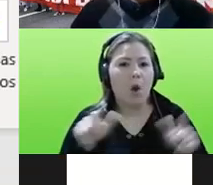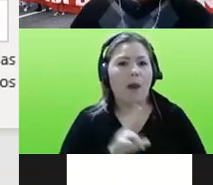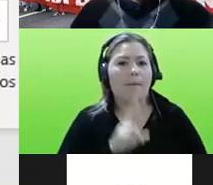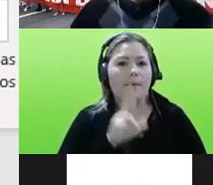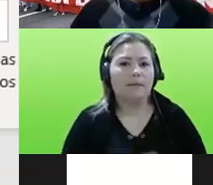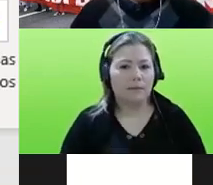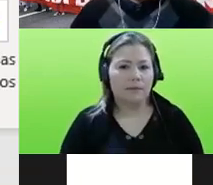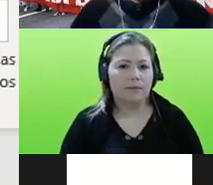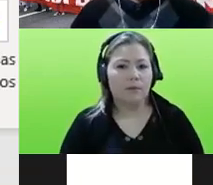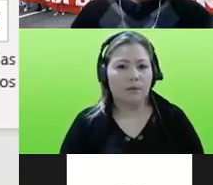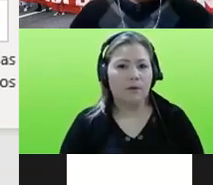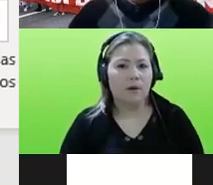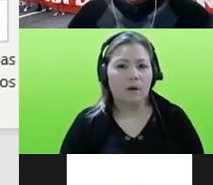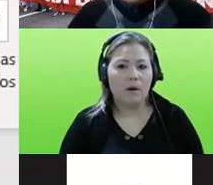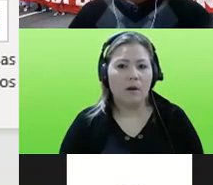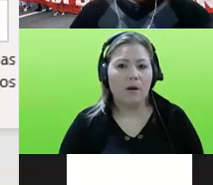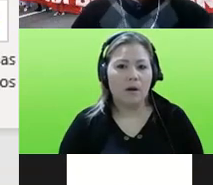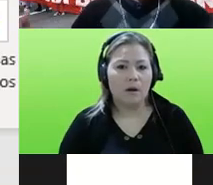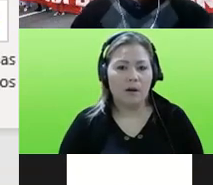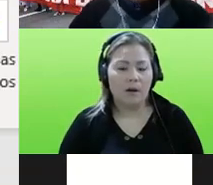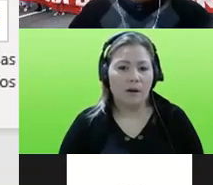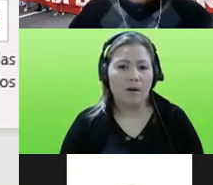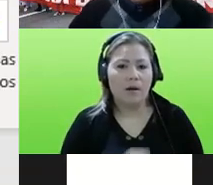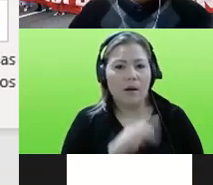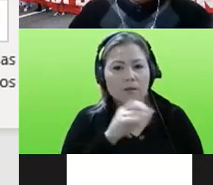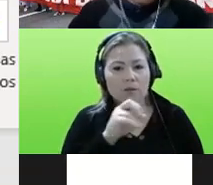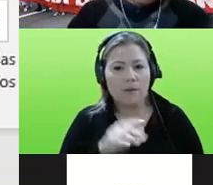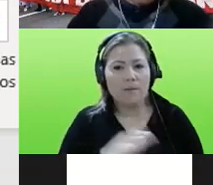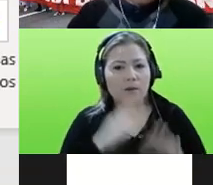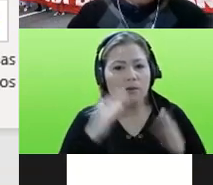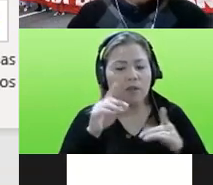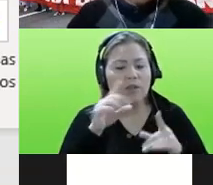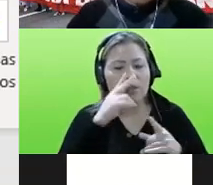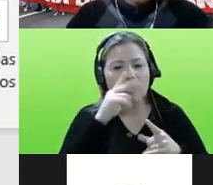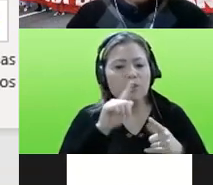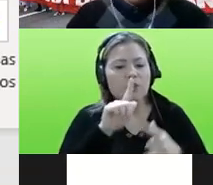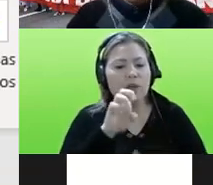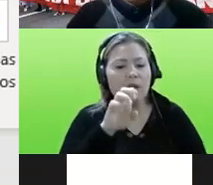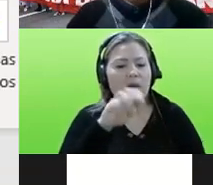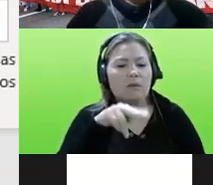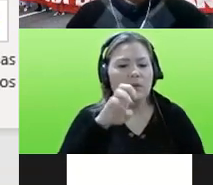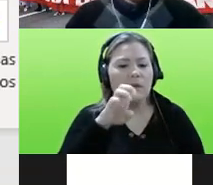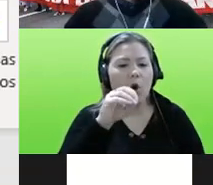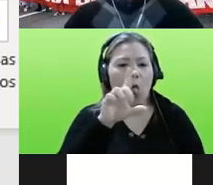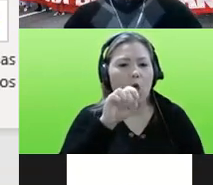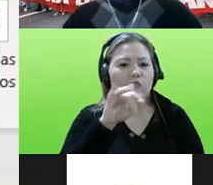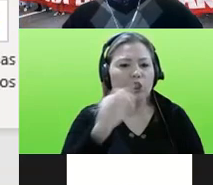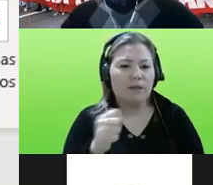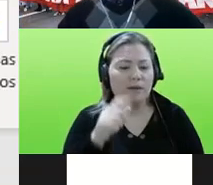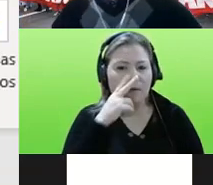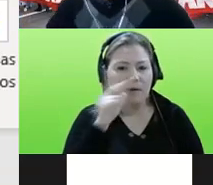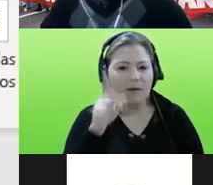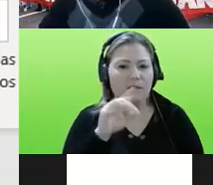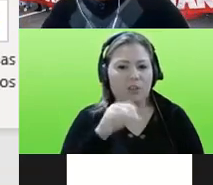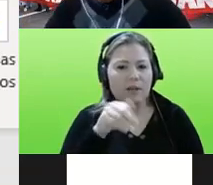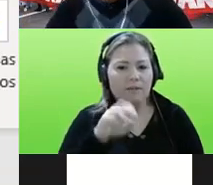muito Spinoza, além de Nietzsche, e da questão da genealogia que o James Williams já mencionou que ele vai